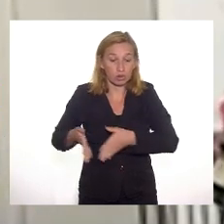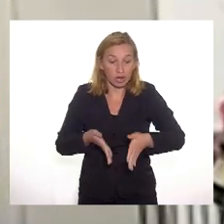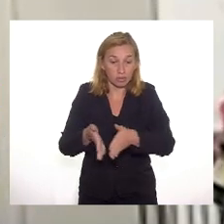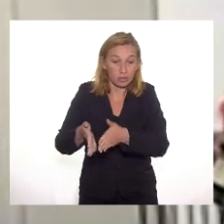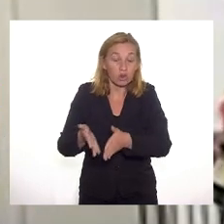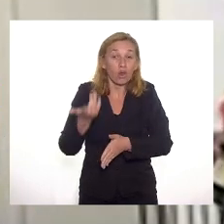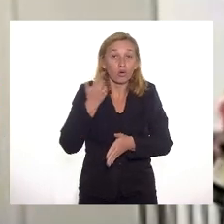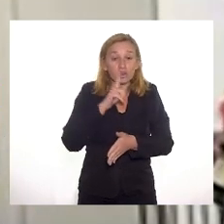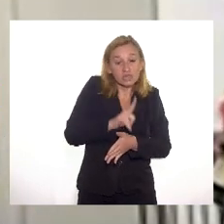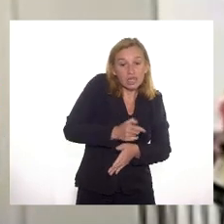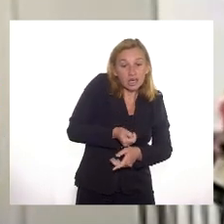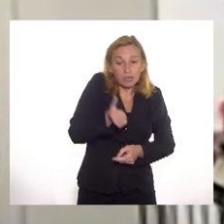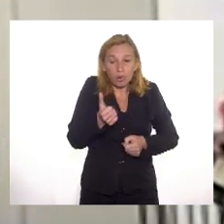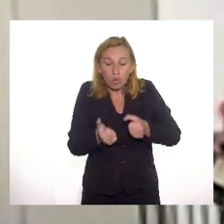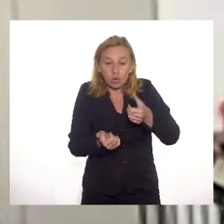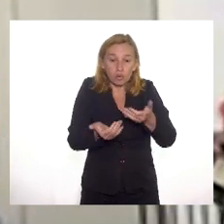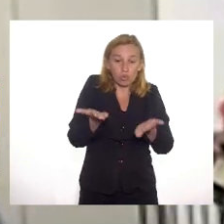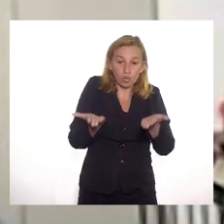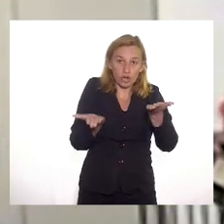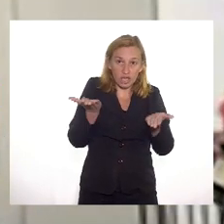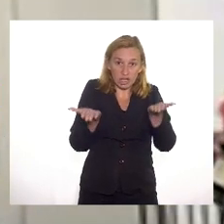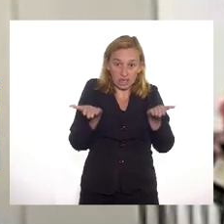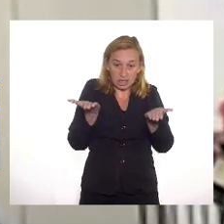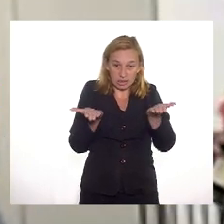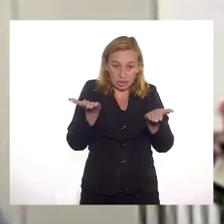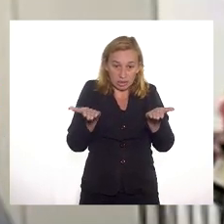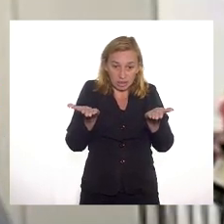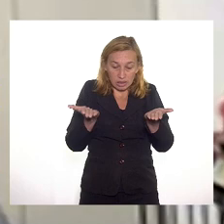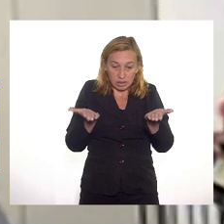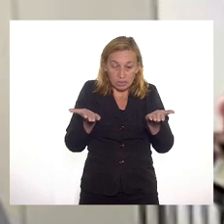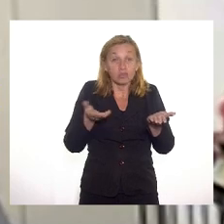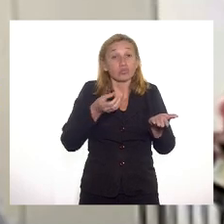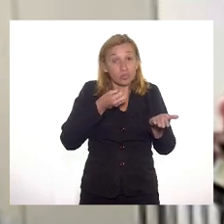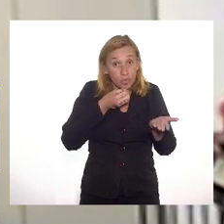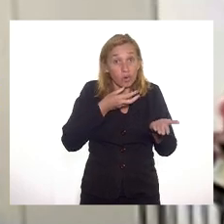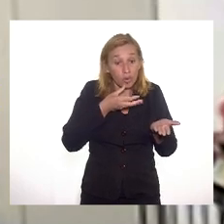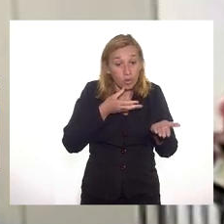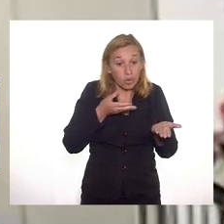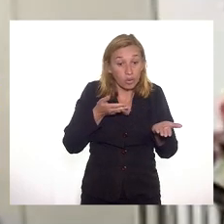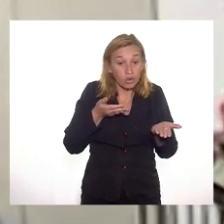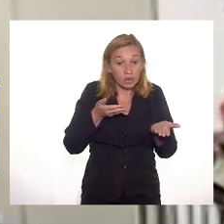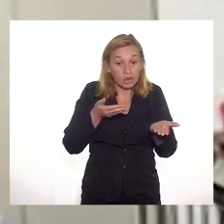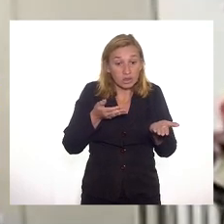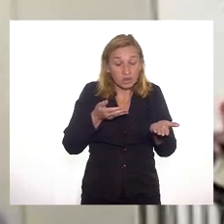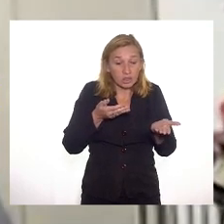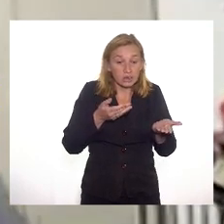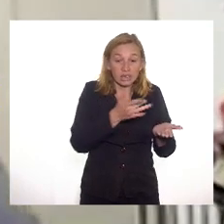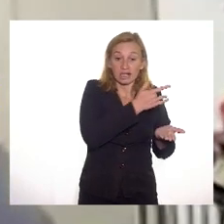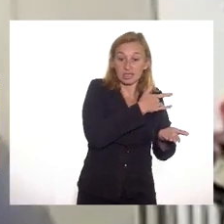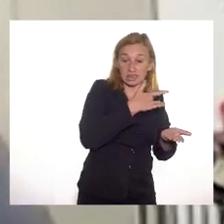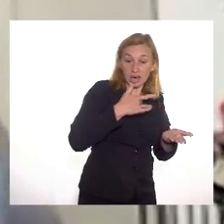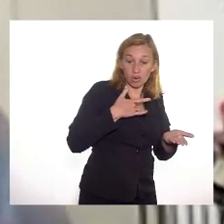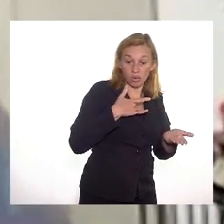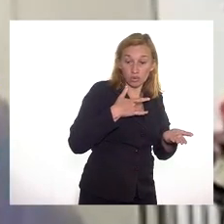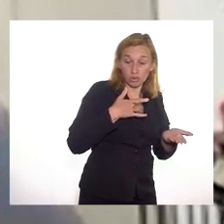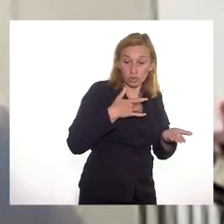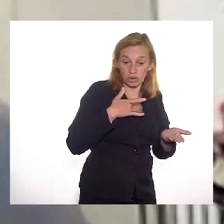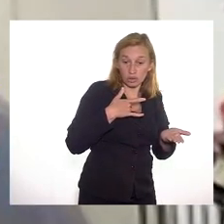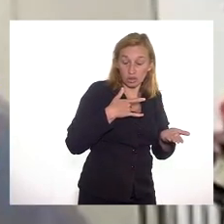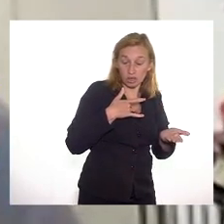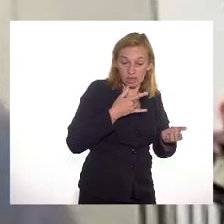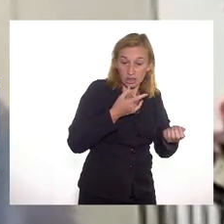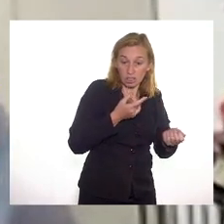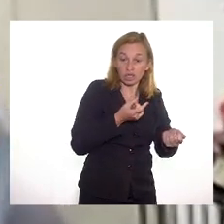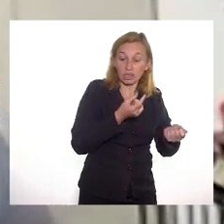conseguem compor um equilíbrio bastante razoável entre garantir a saúde financeira do Rio